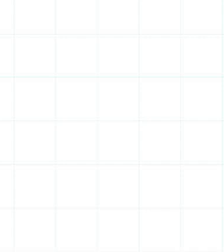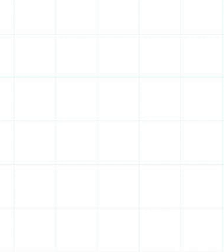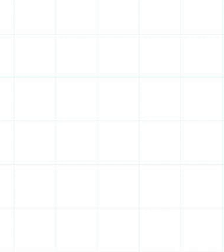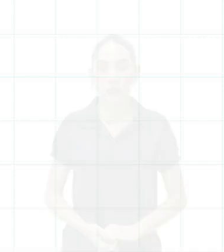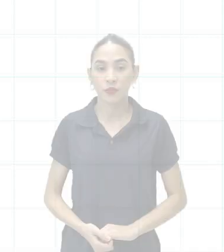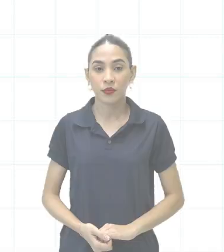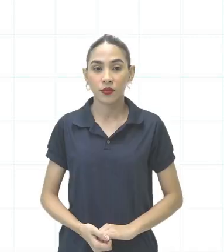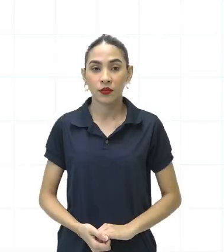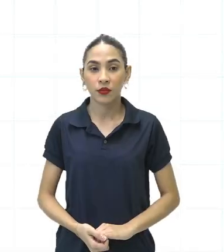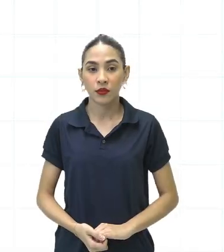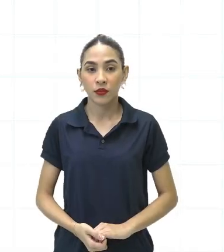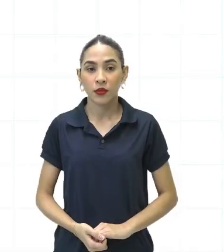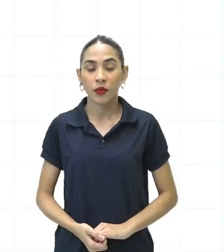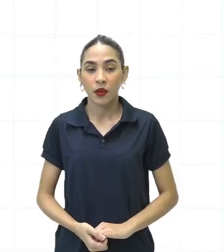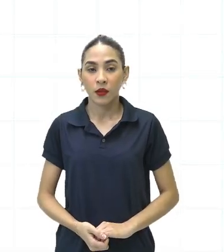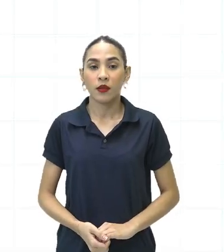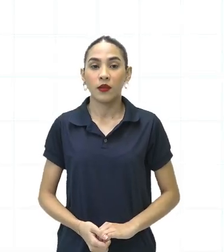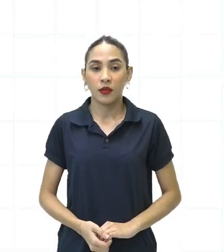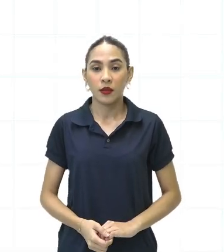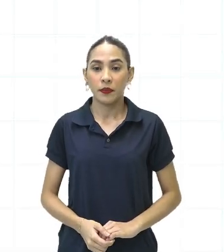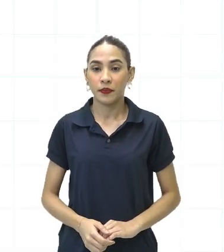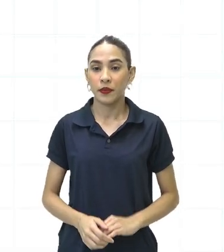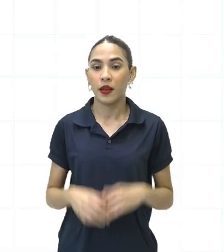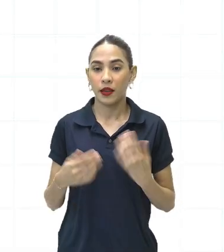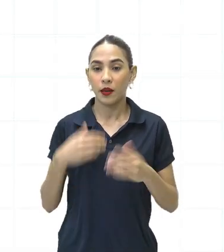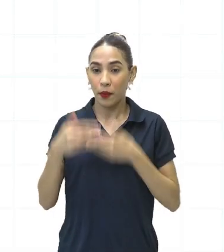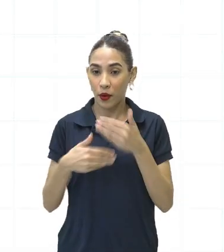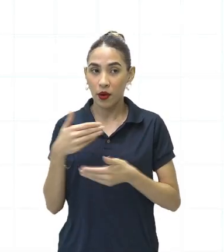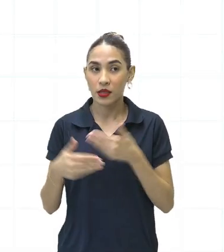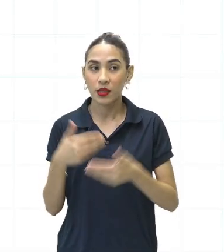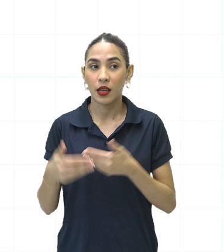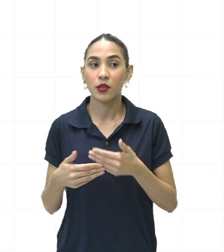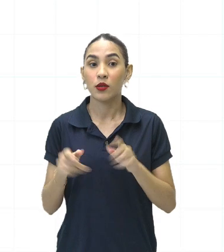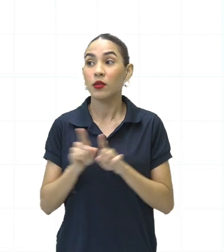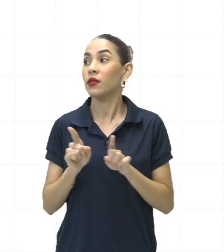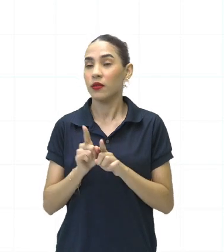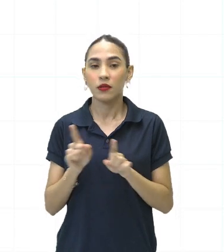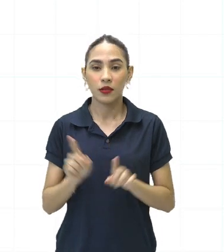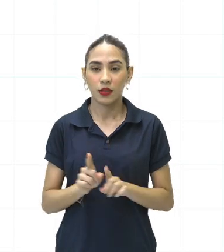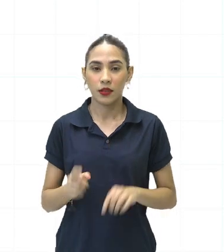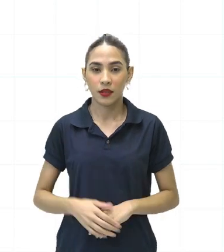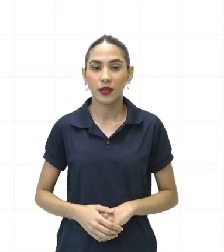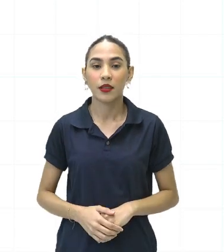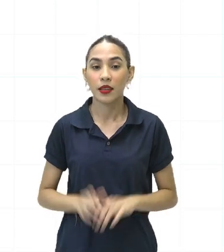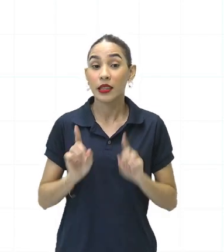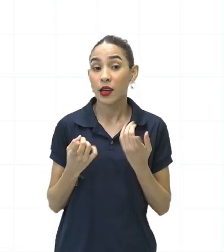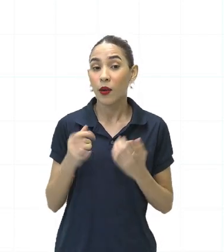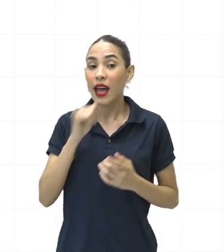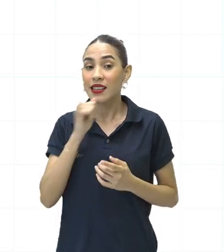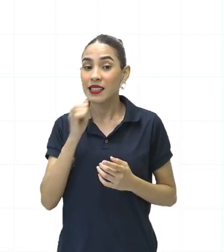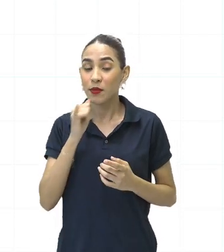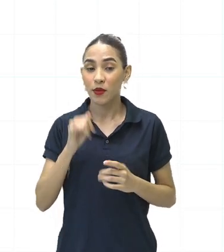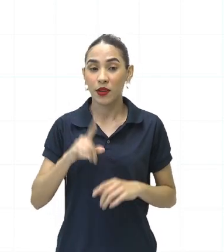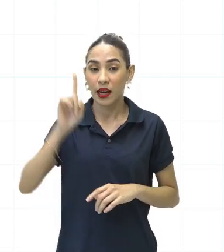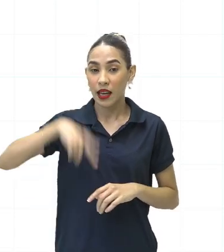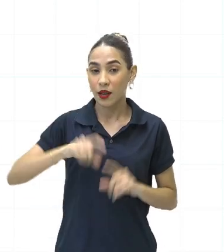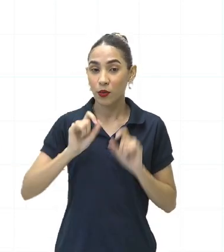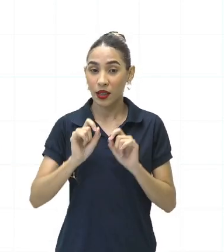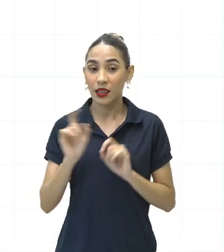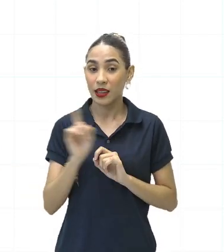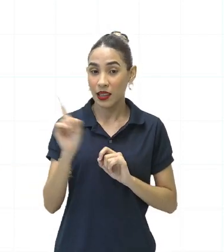ser removidos por processos de coagulação, floculação e decantação. São aqueles que não